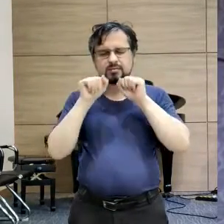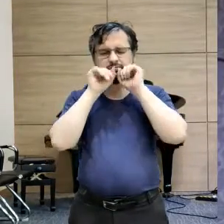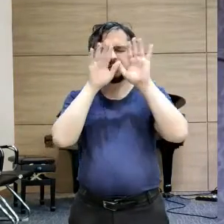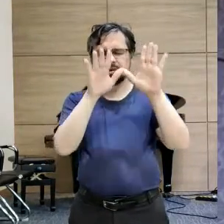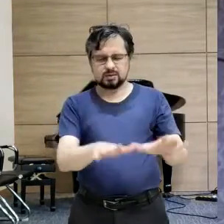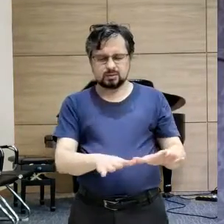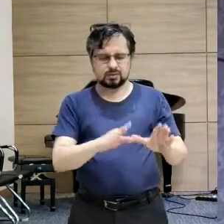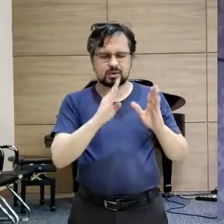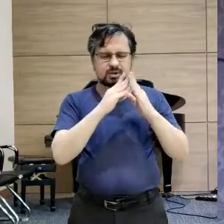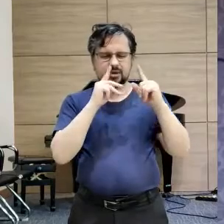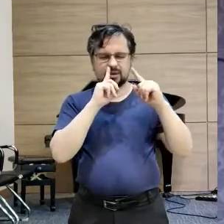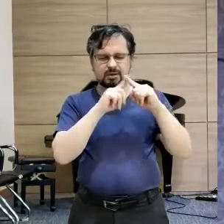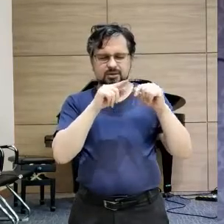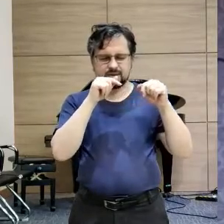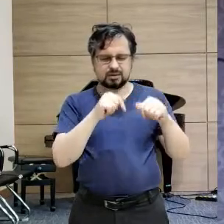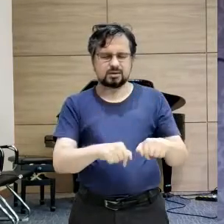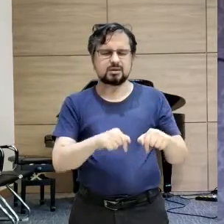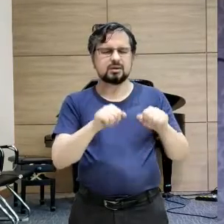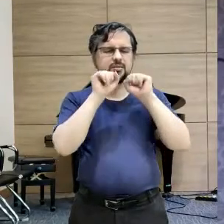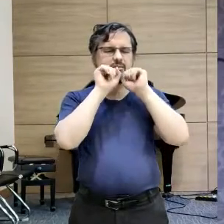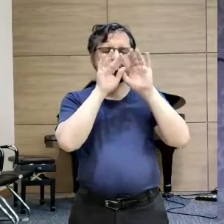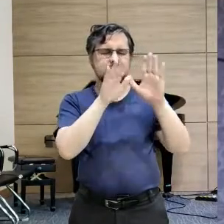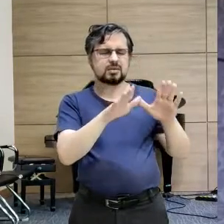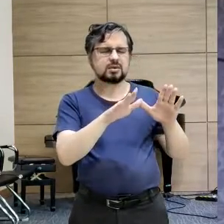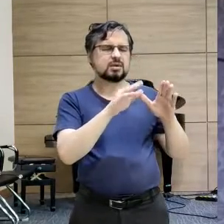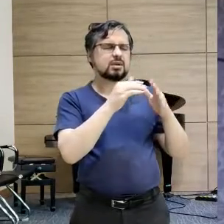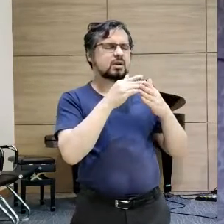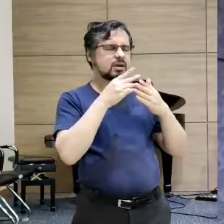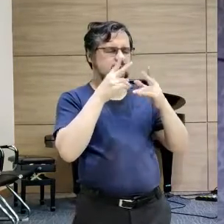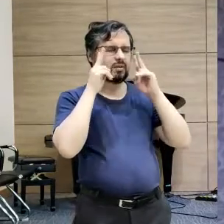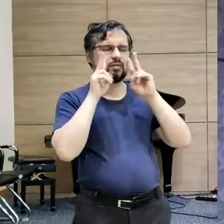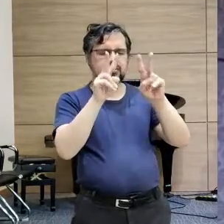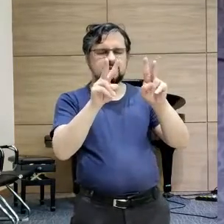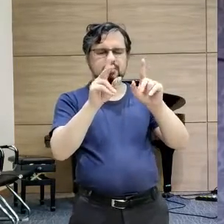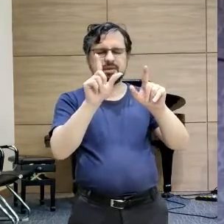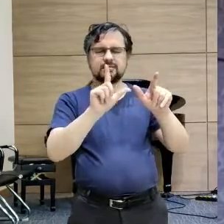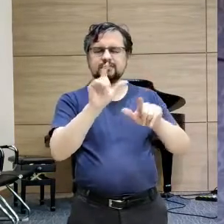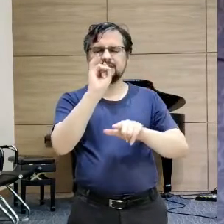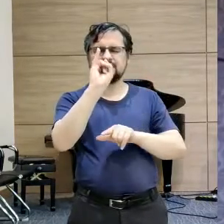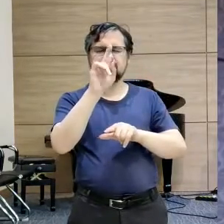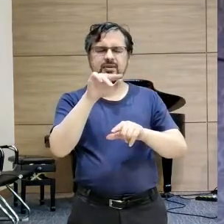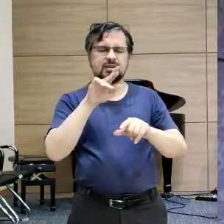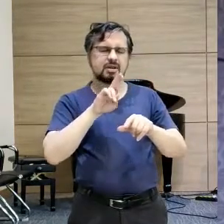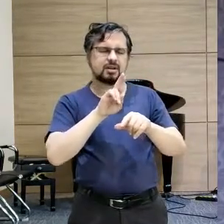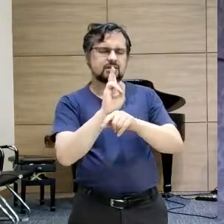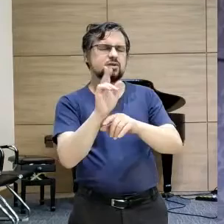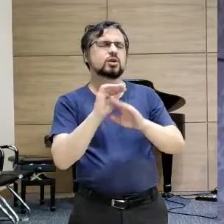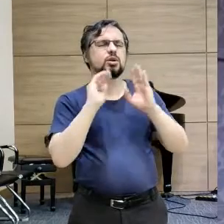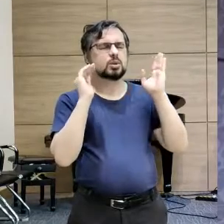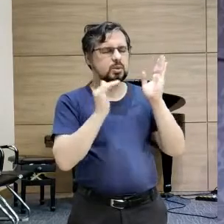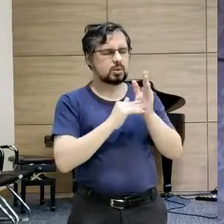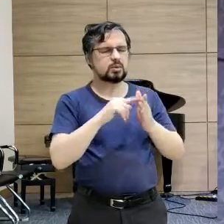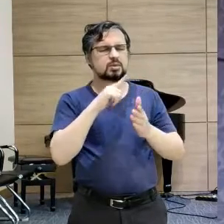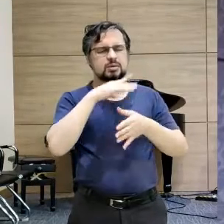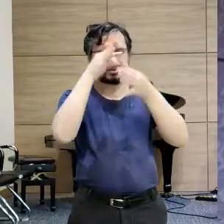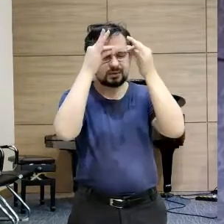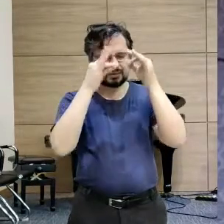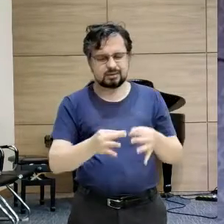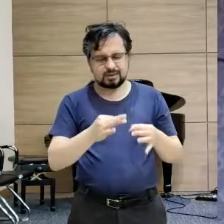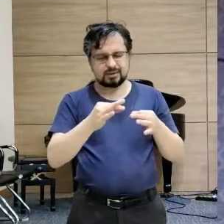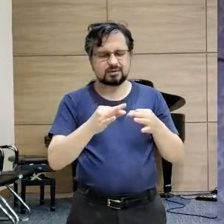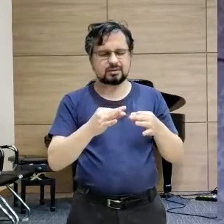aqui nesse templo e a sua igreja que acompanha pela internet. Que todos, nesse momento, tenham essa convicção